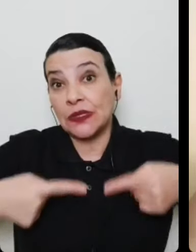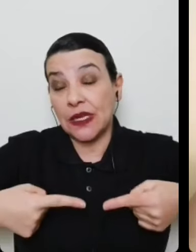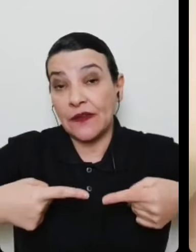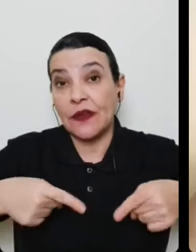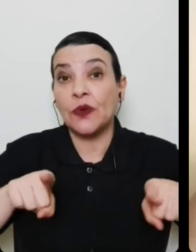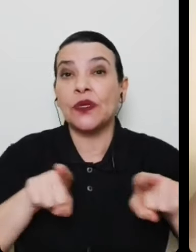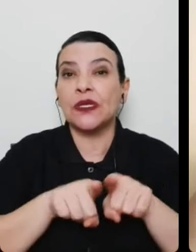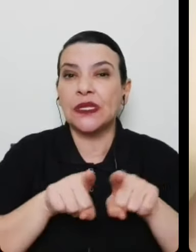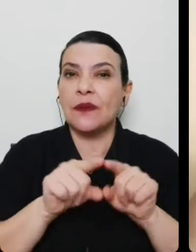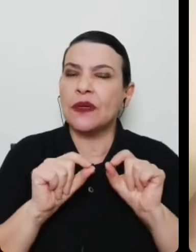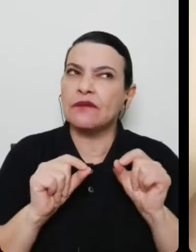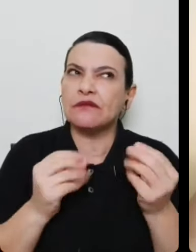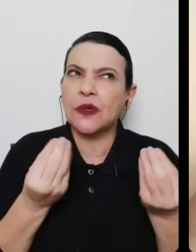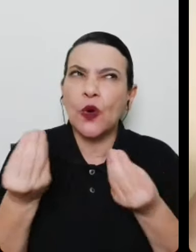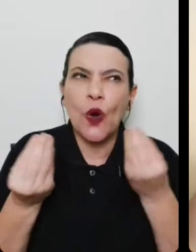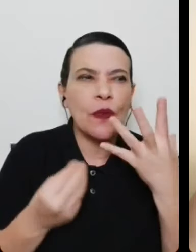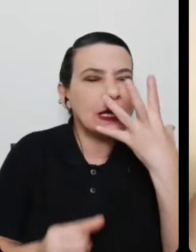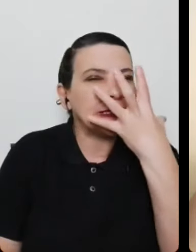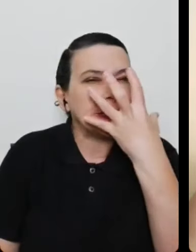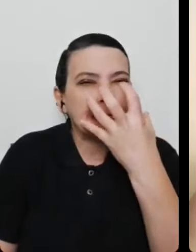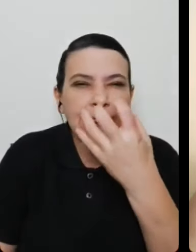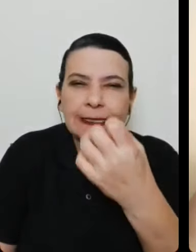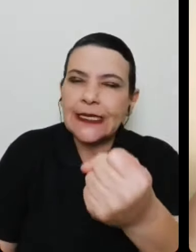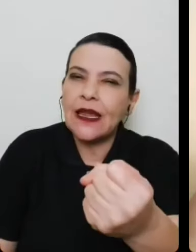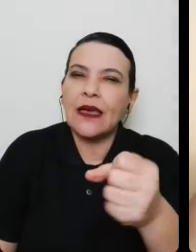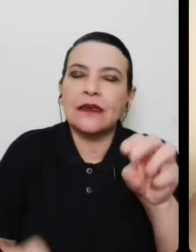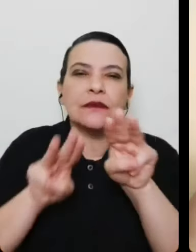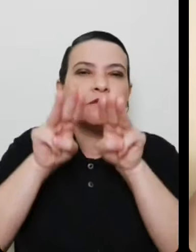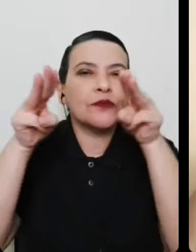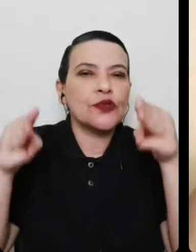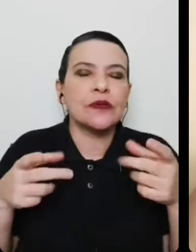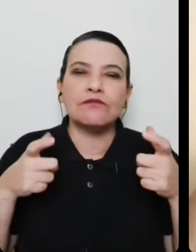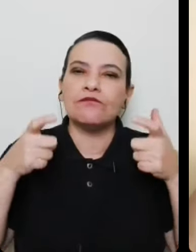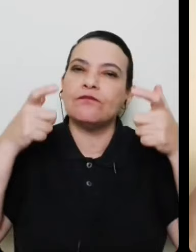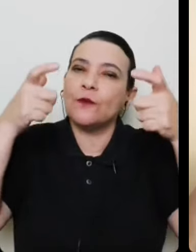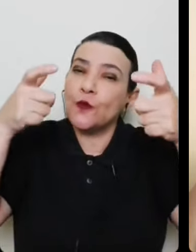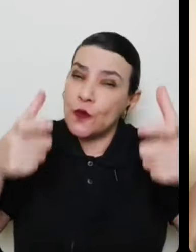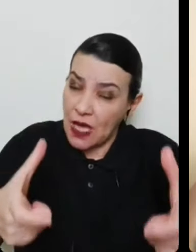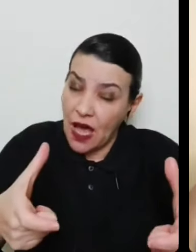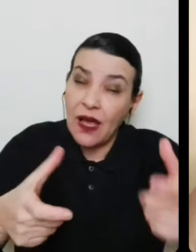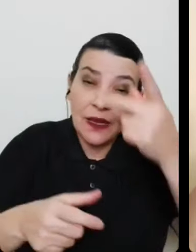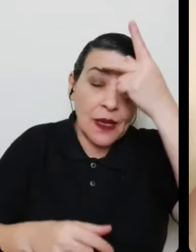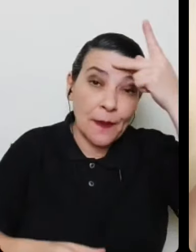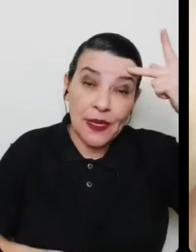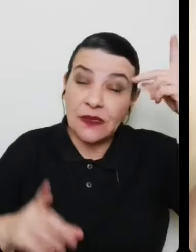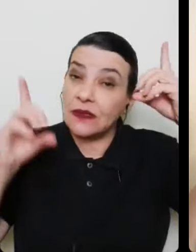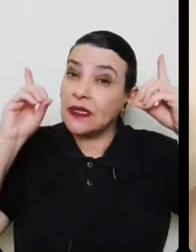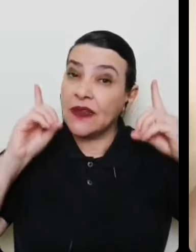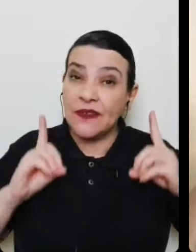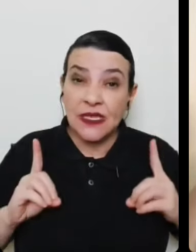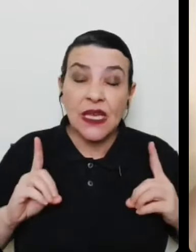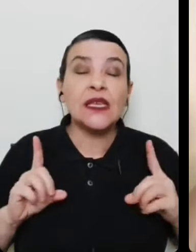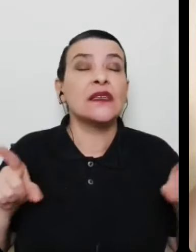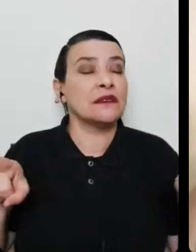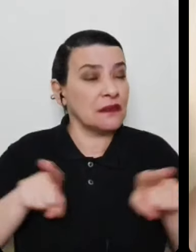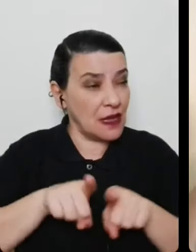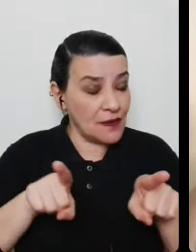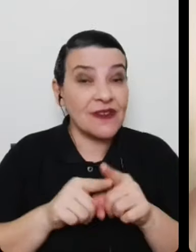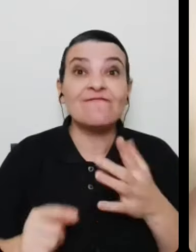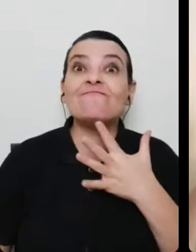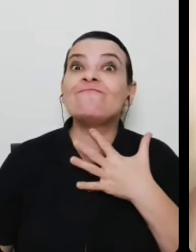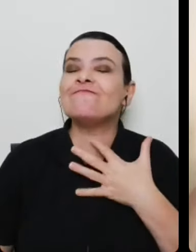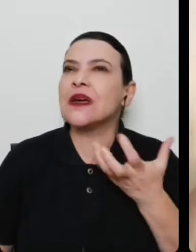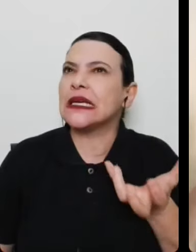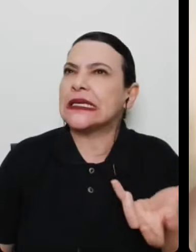estratégias, sim. essa forma de atrair, né? De tornar o museu um espaço em que a pessoa com deficiência também tenha vontade, né?